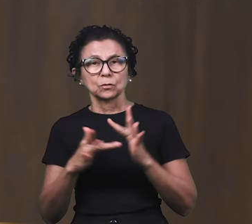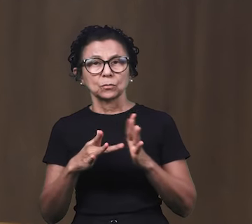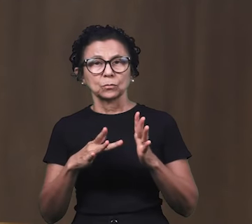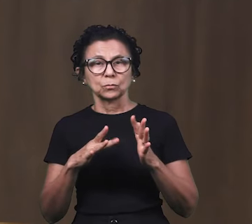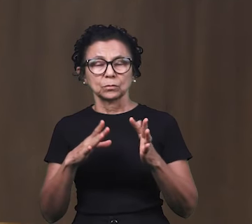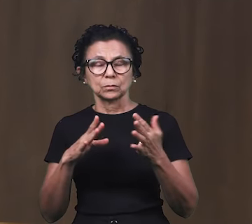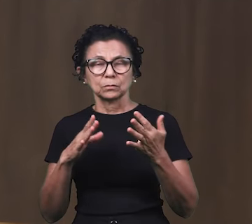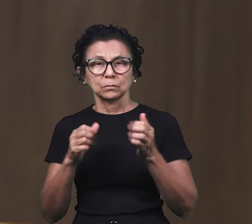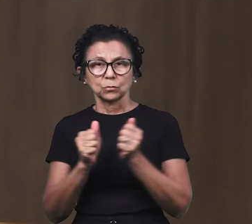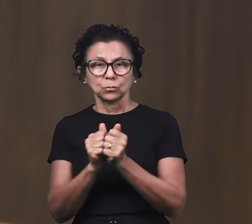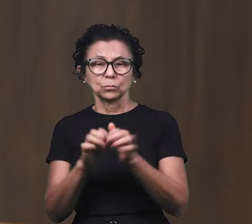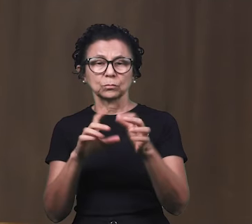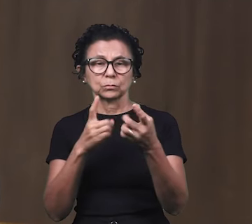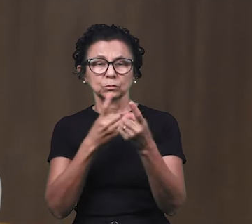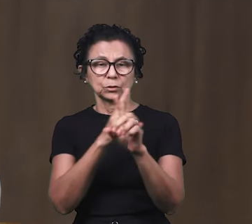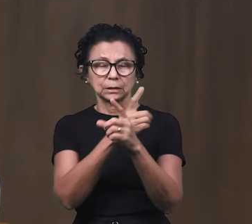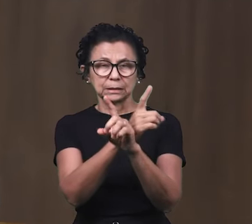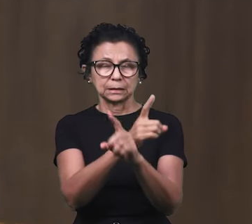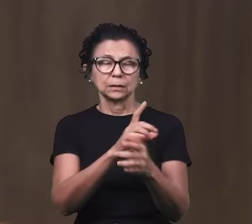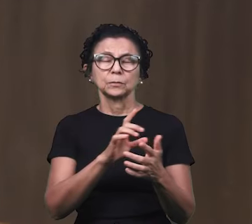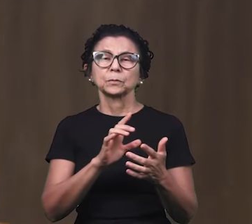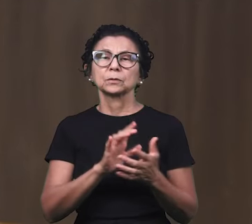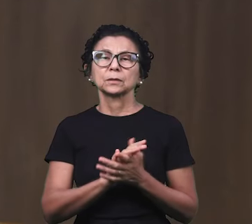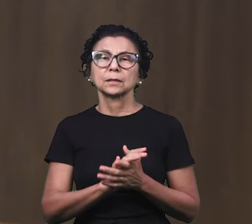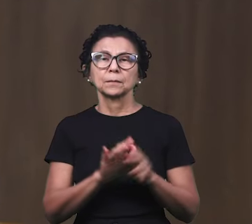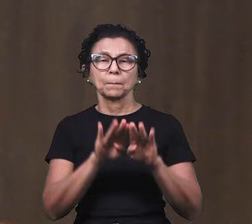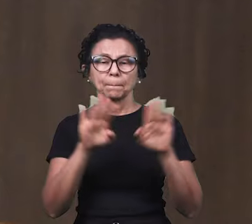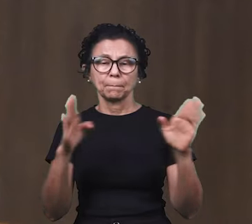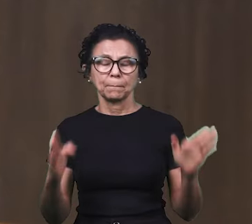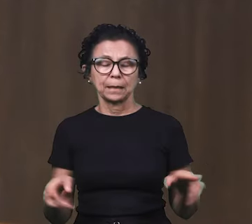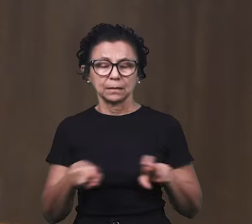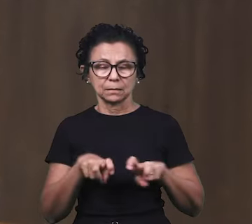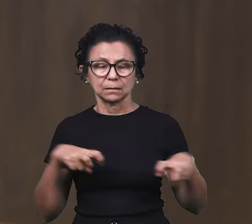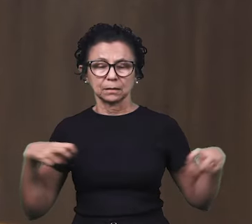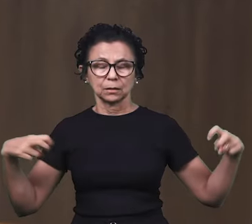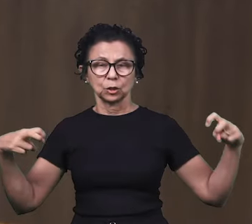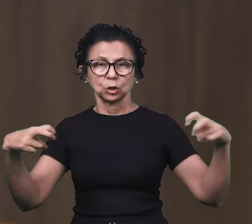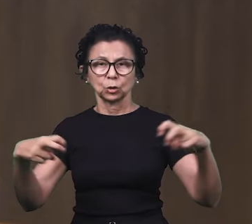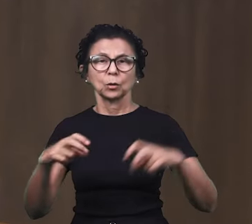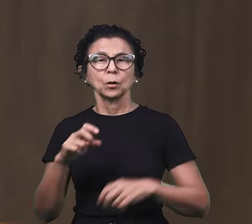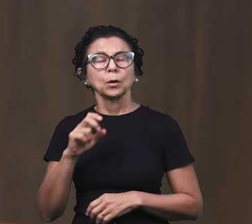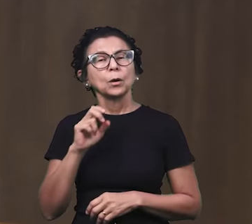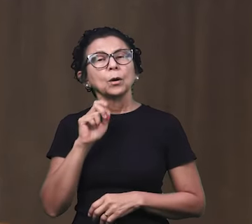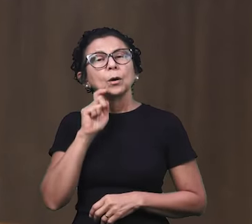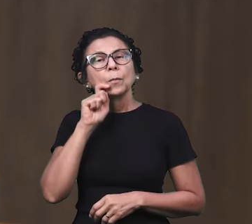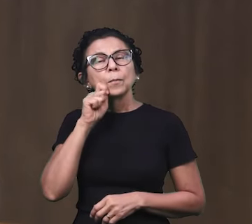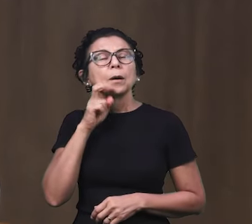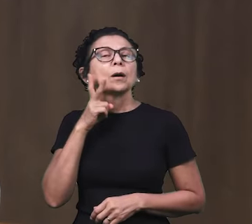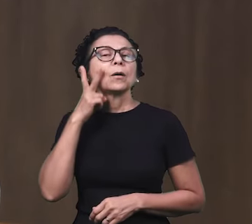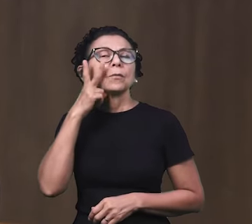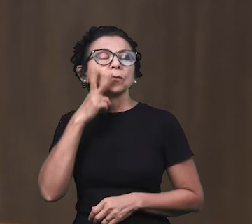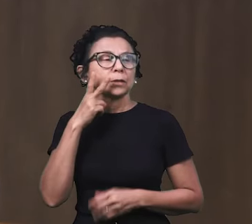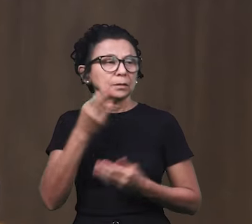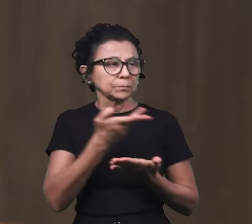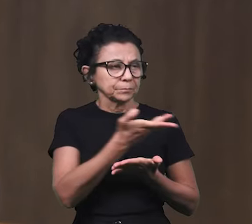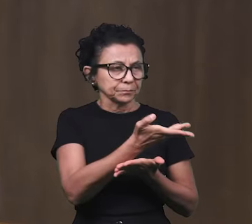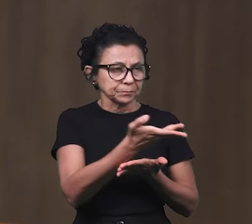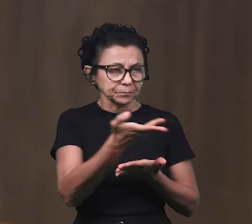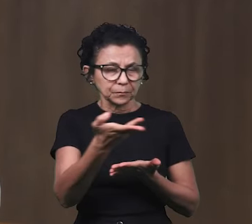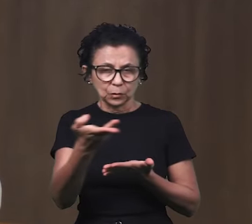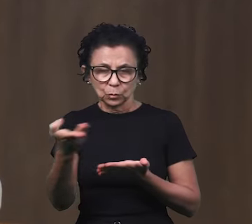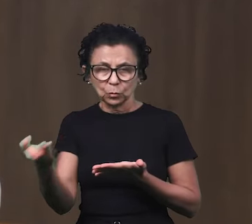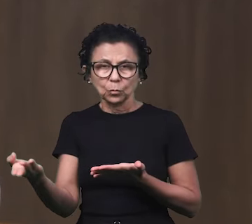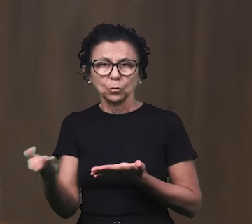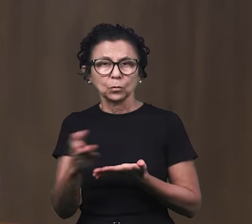deu para os discípulos, mandou que eles tomassem do cálice também. E ele diz assim, fazer isto em memória de mim. Isso. Nós